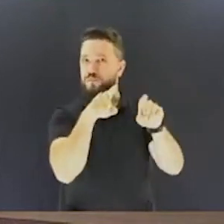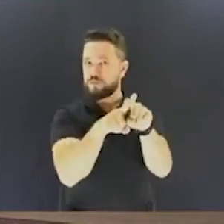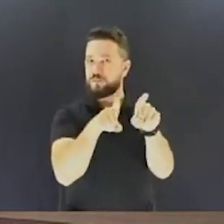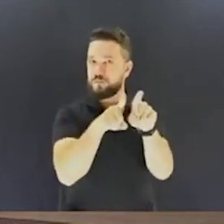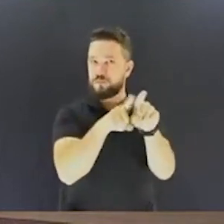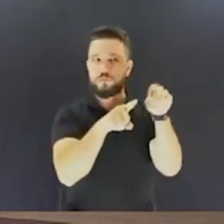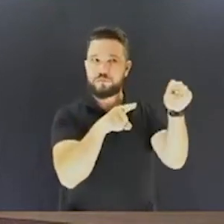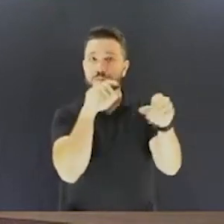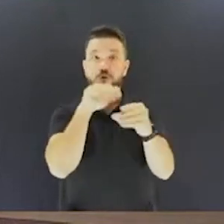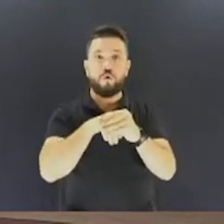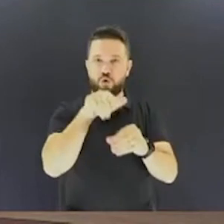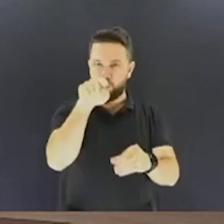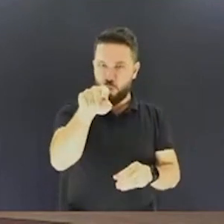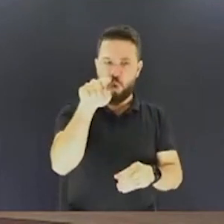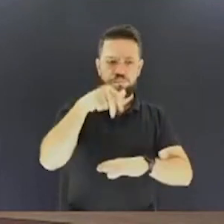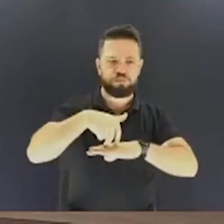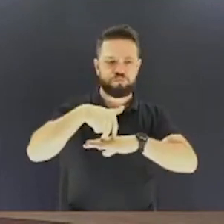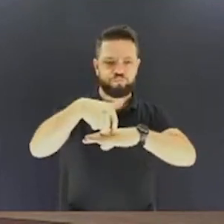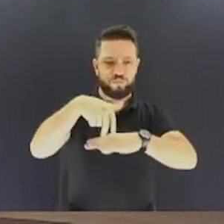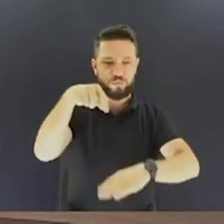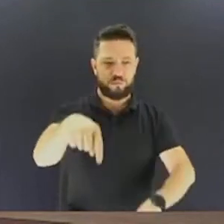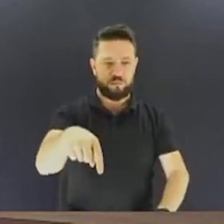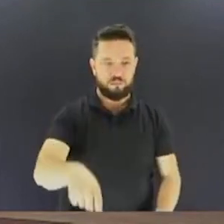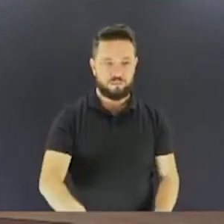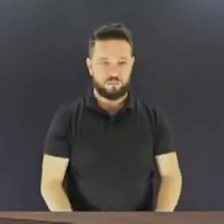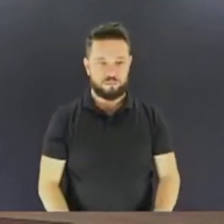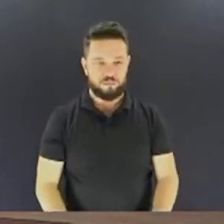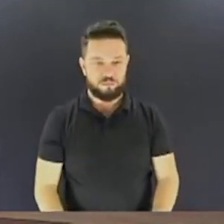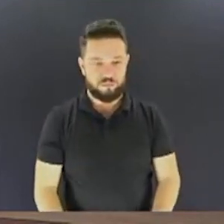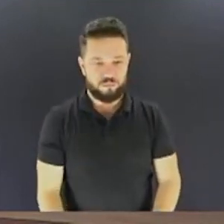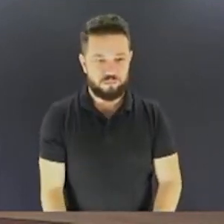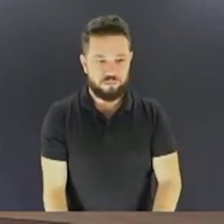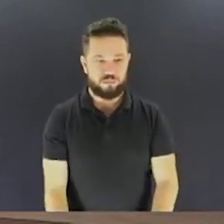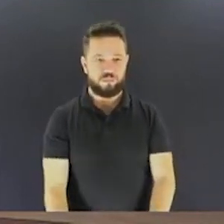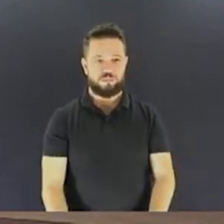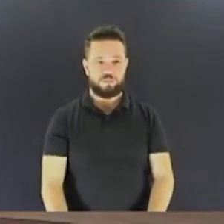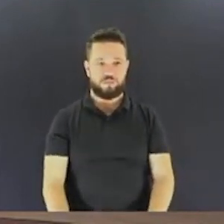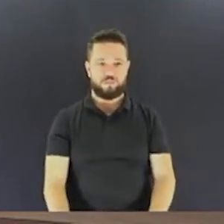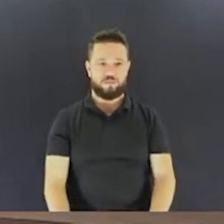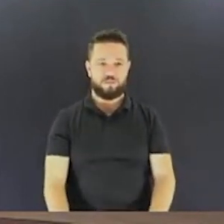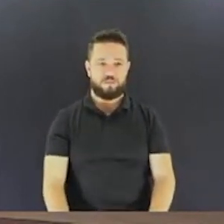forma democrática e merecida. Vereador professor Euler, o aparte.